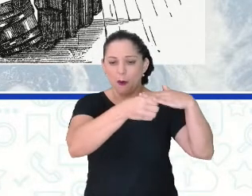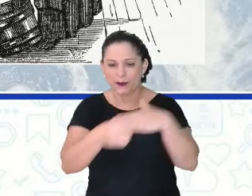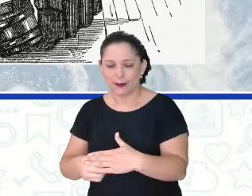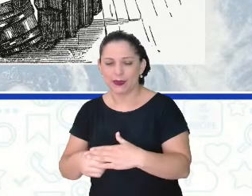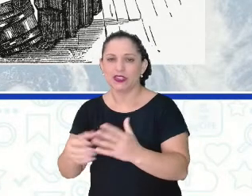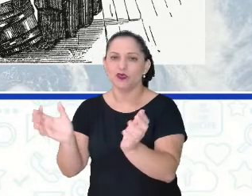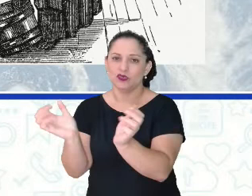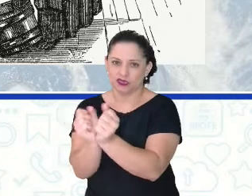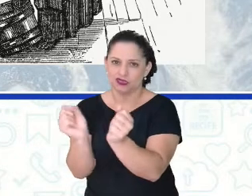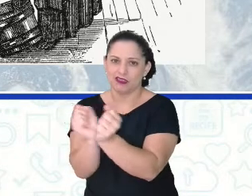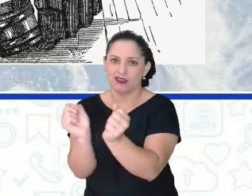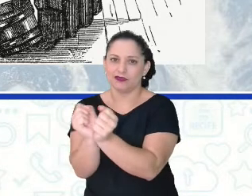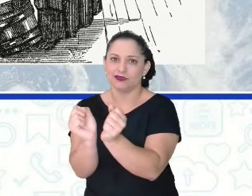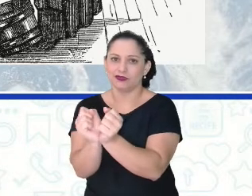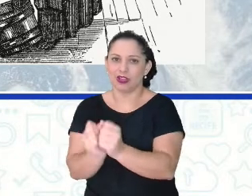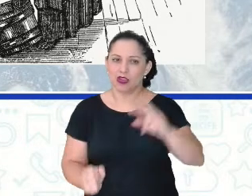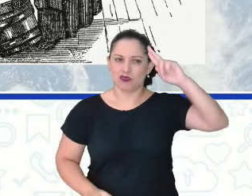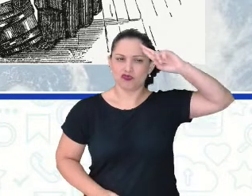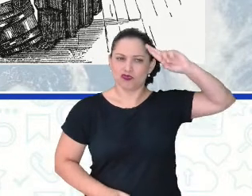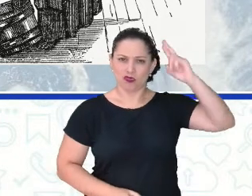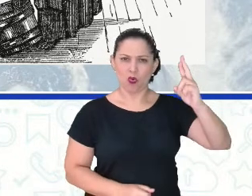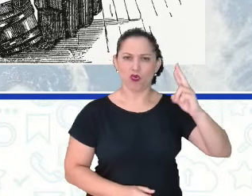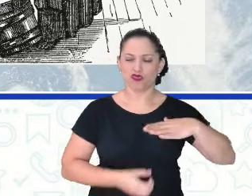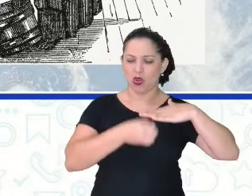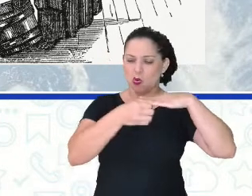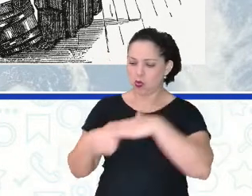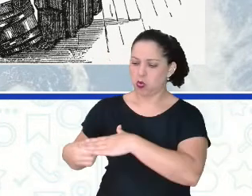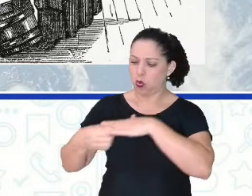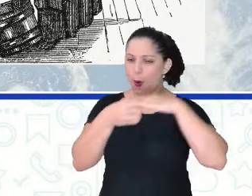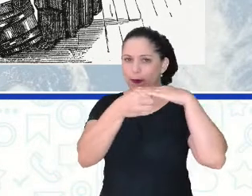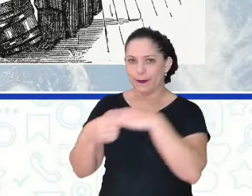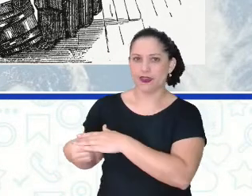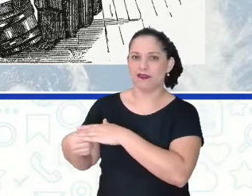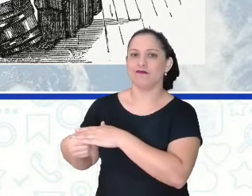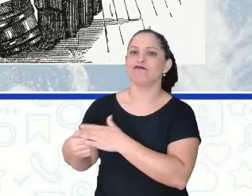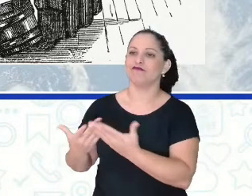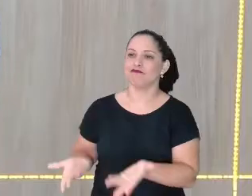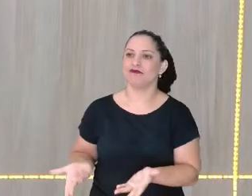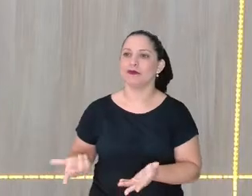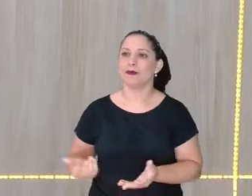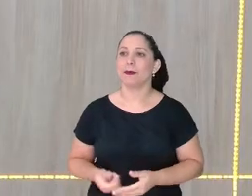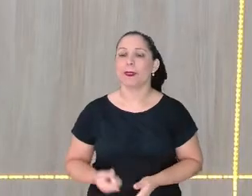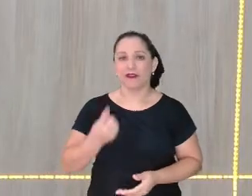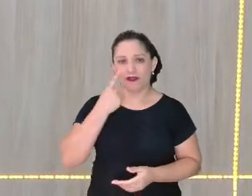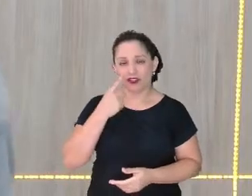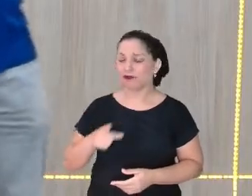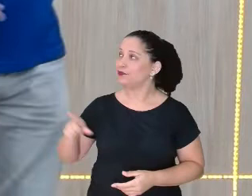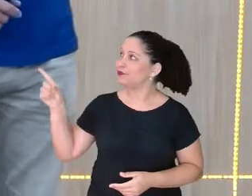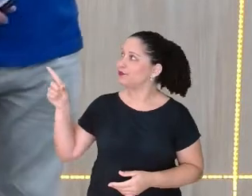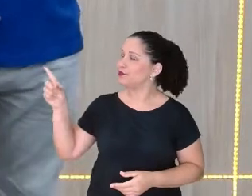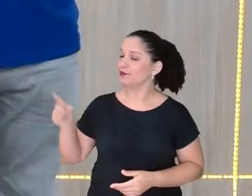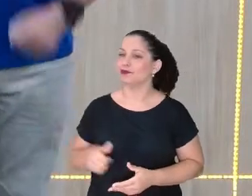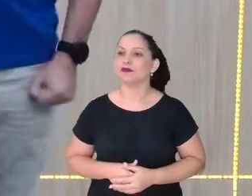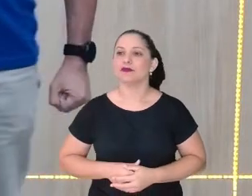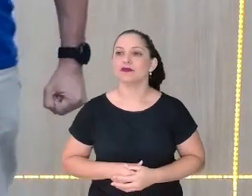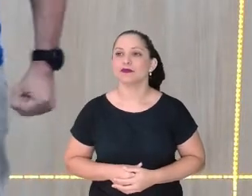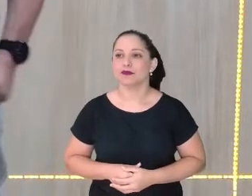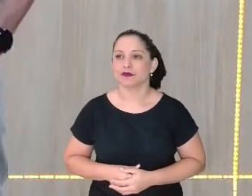direito. Mas aí, de novo, aí uma fábrica de algodão. E aí, observem depois, só por curiosidade, devia ter